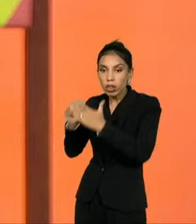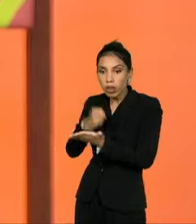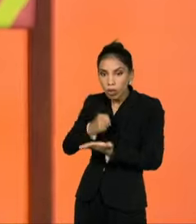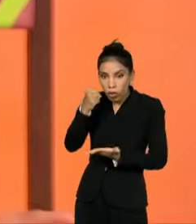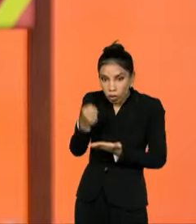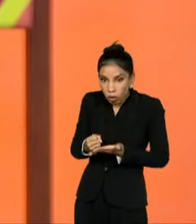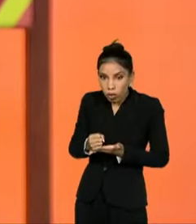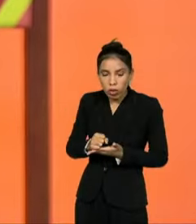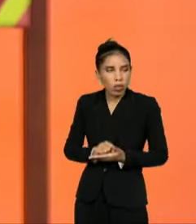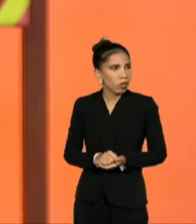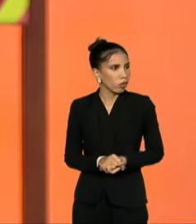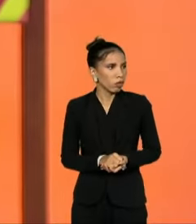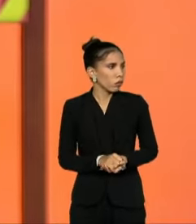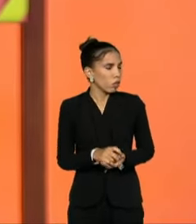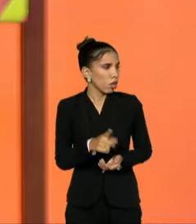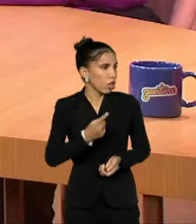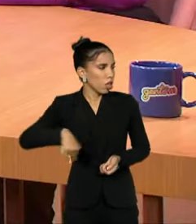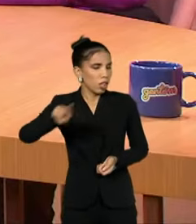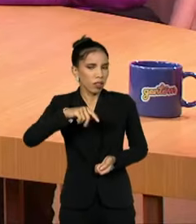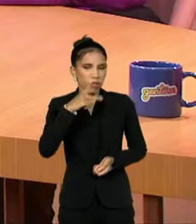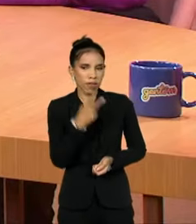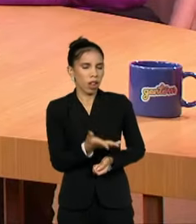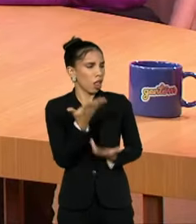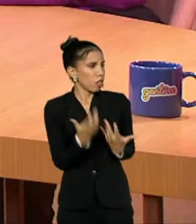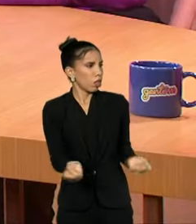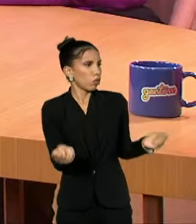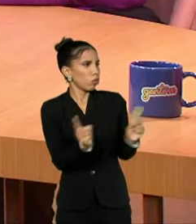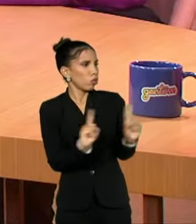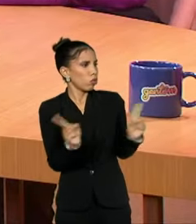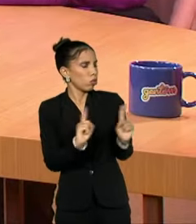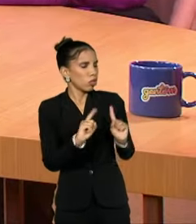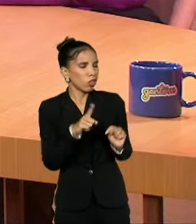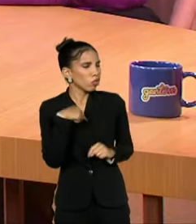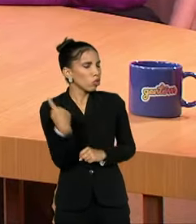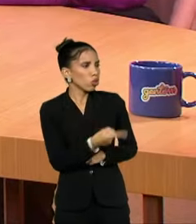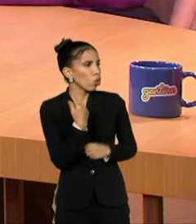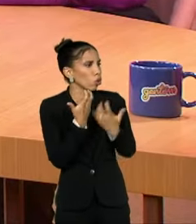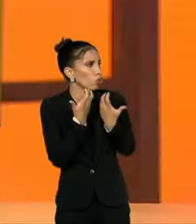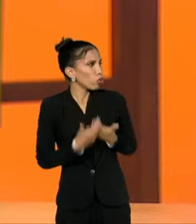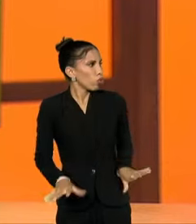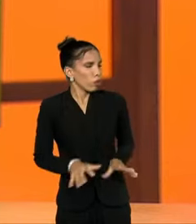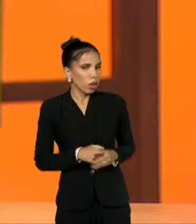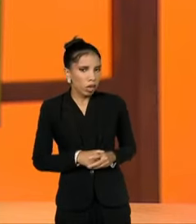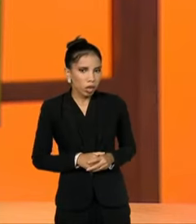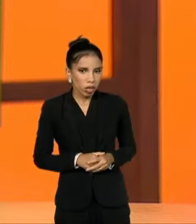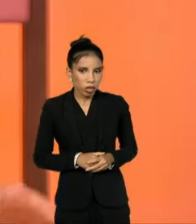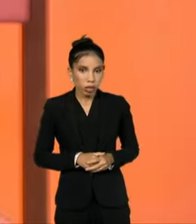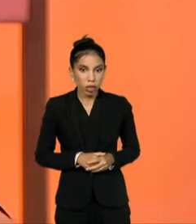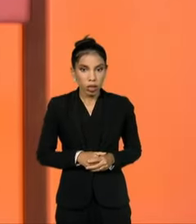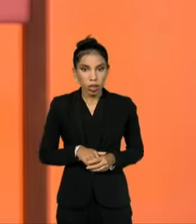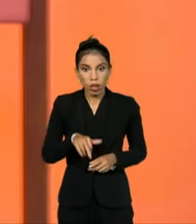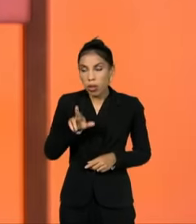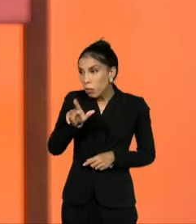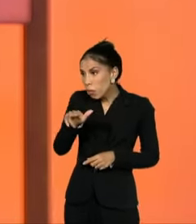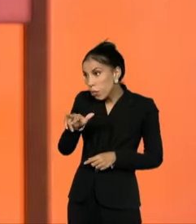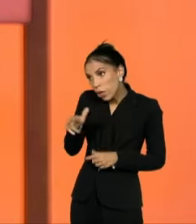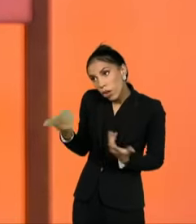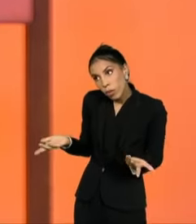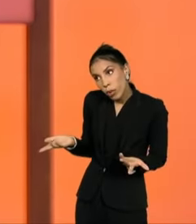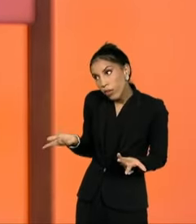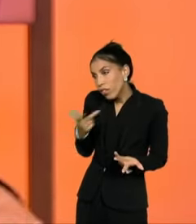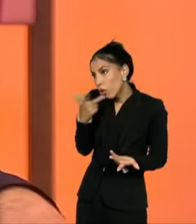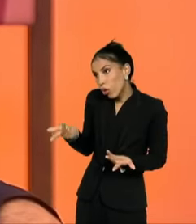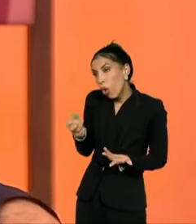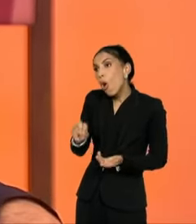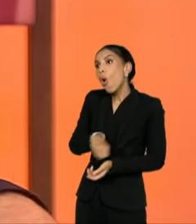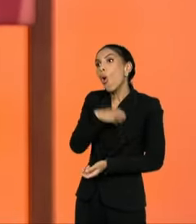contrato regular, os caras falaram, isso nós não queremos, isso não interessa para a gente. E a minha irmã falou, não há hipótese,